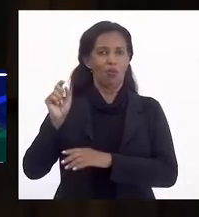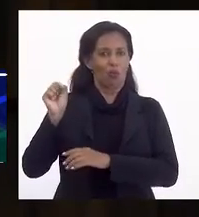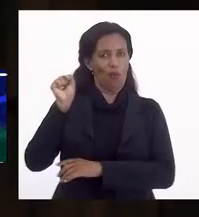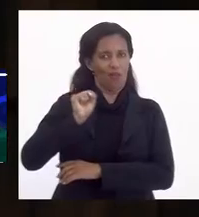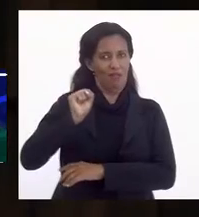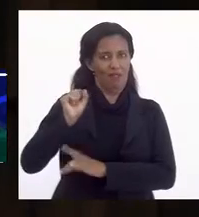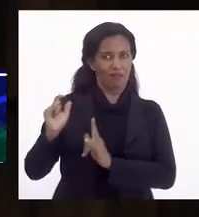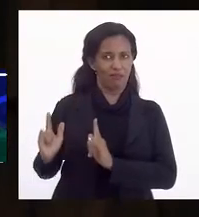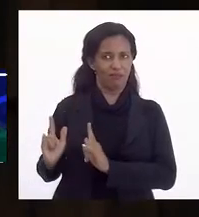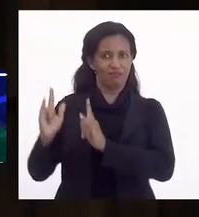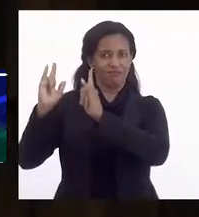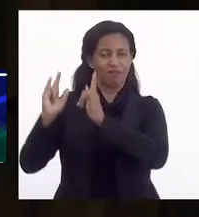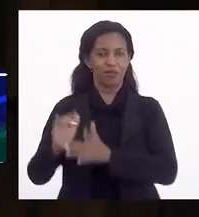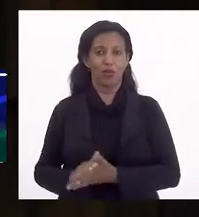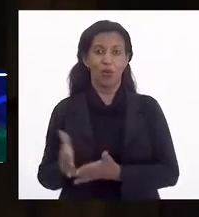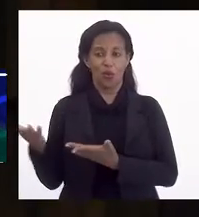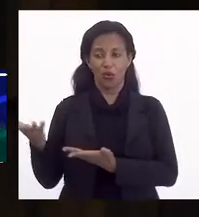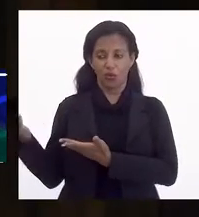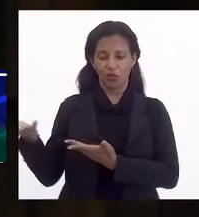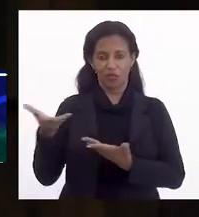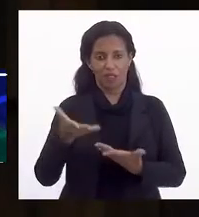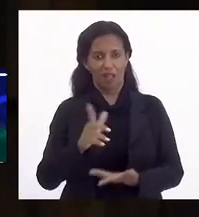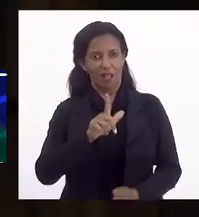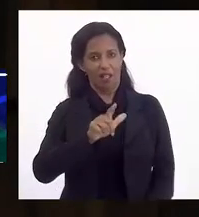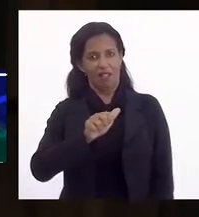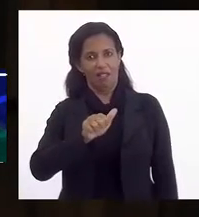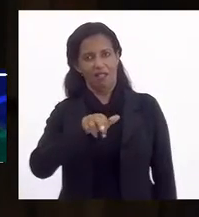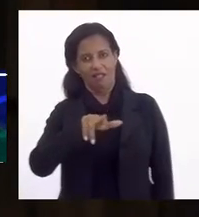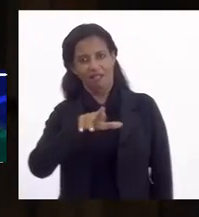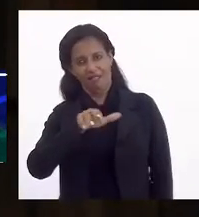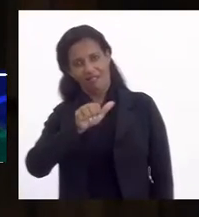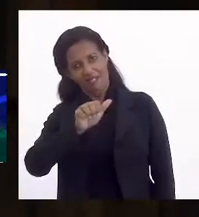nós estamos recebendo hoje a nossa Laura